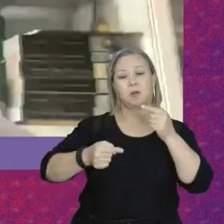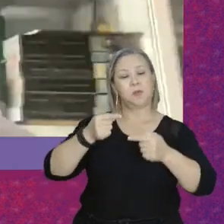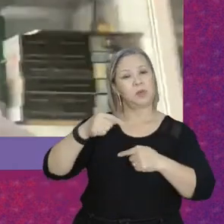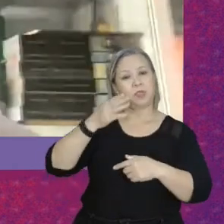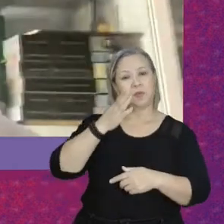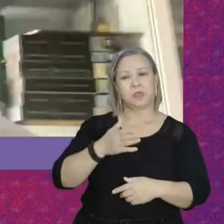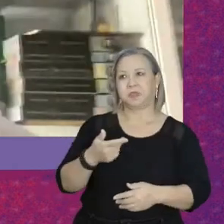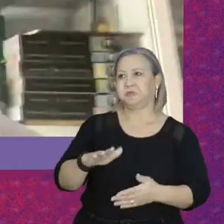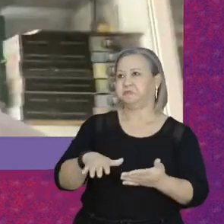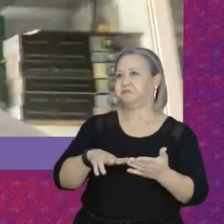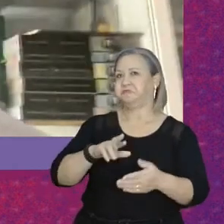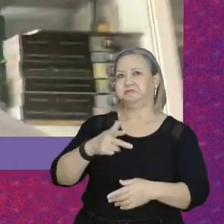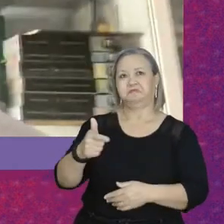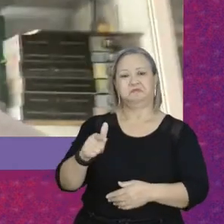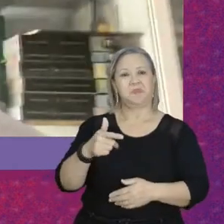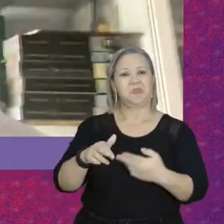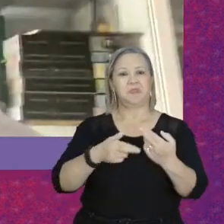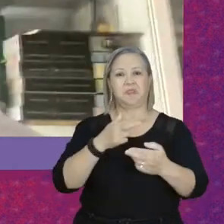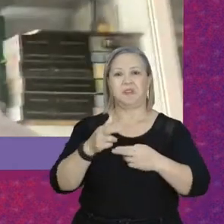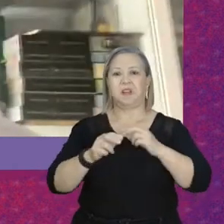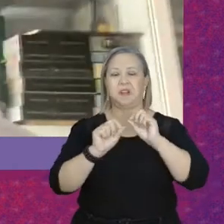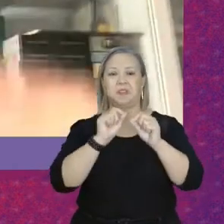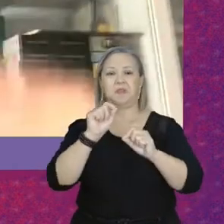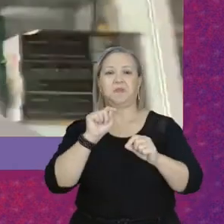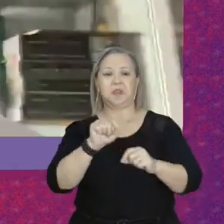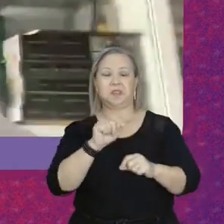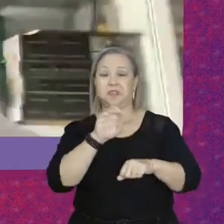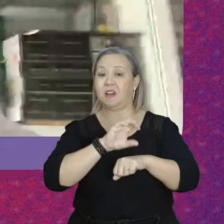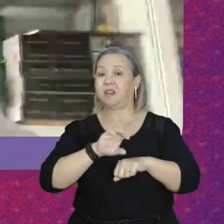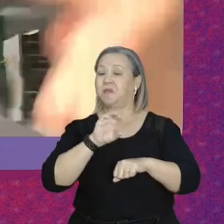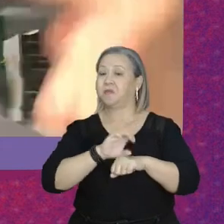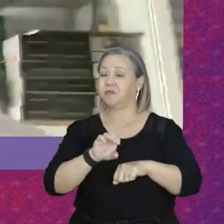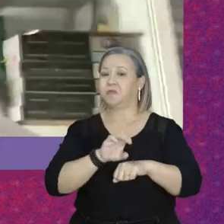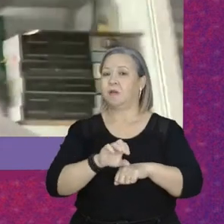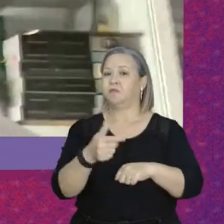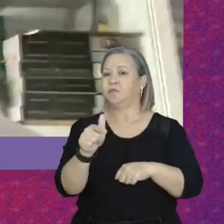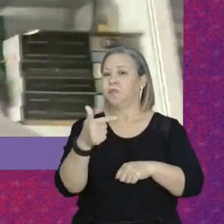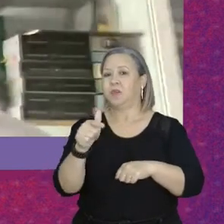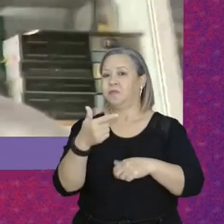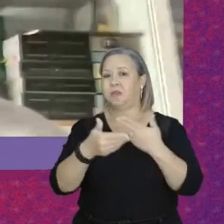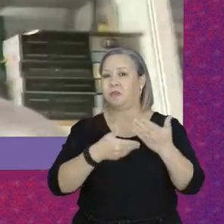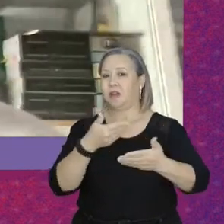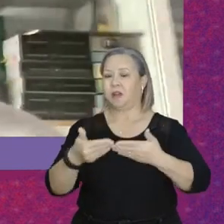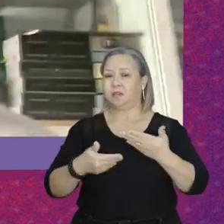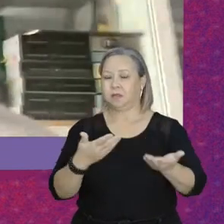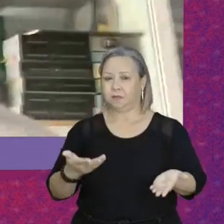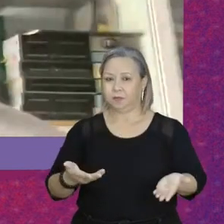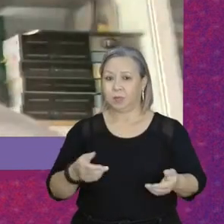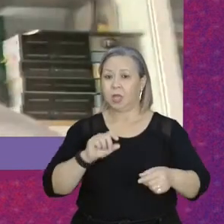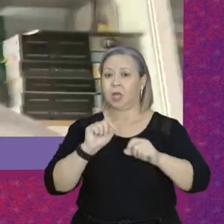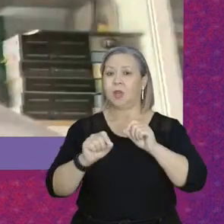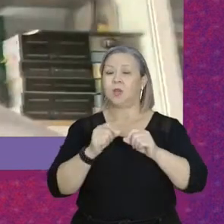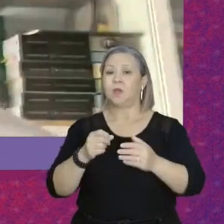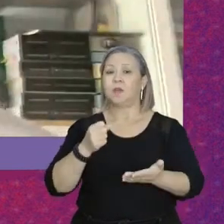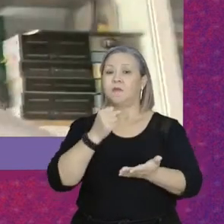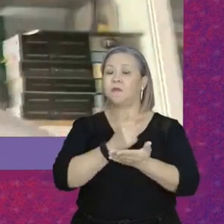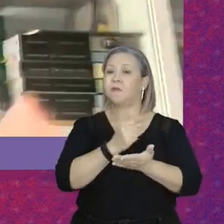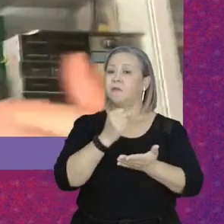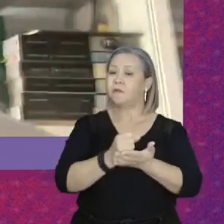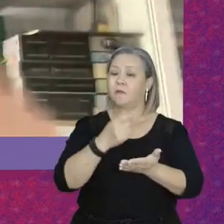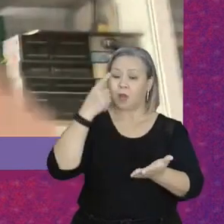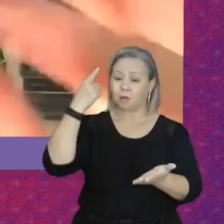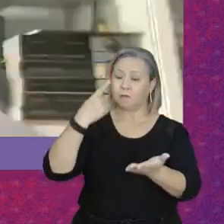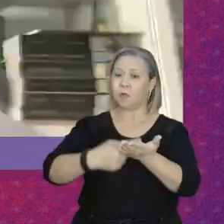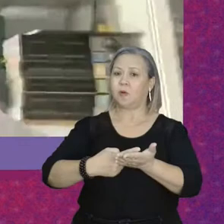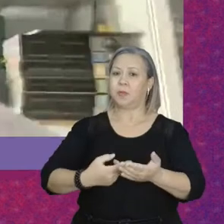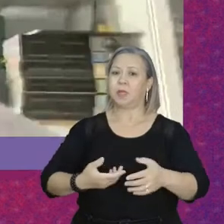que não tem nada a ver com aquilo que está na Constituição, na LDB e aquilo que foi pactuado no Congresso Nacional